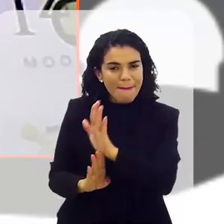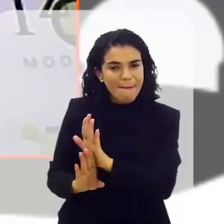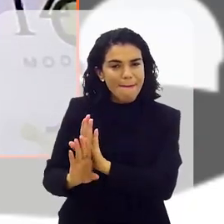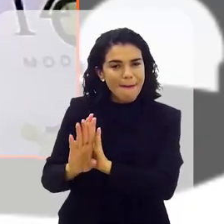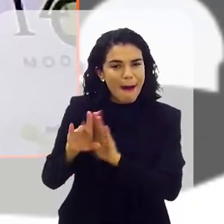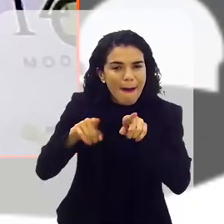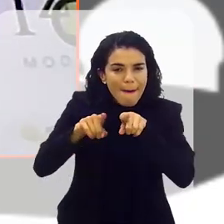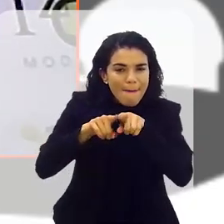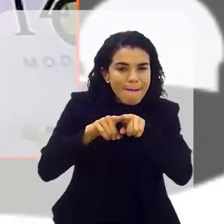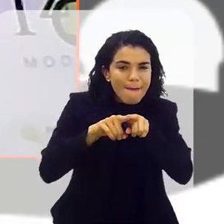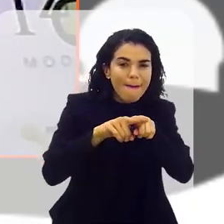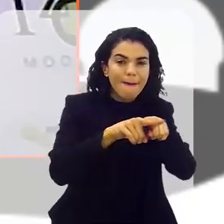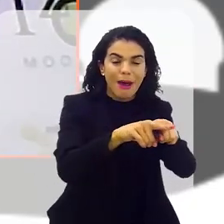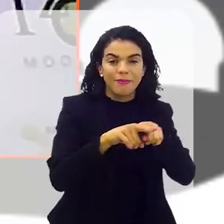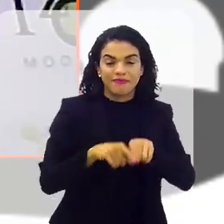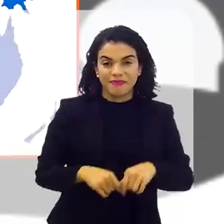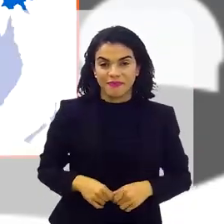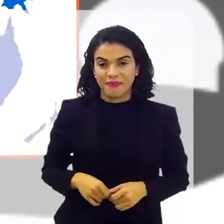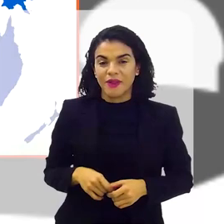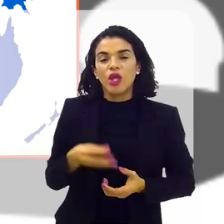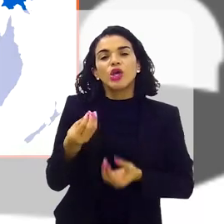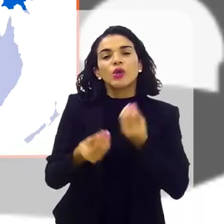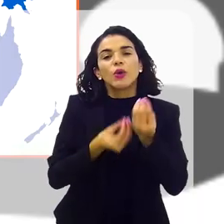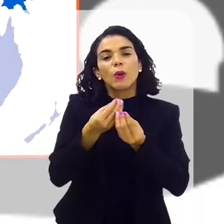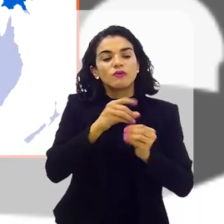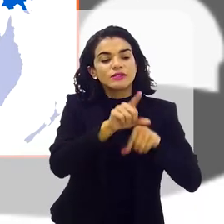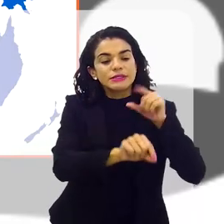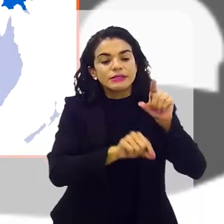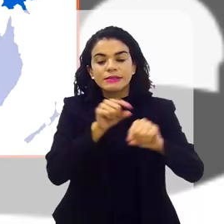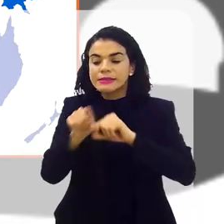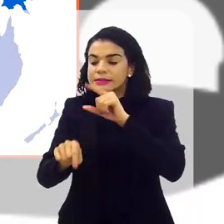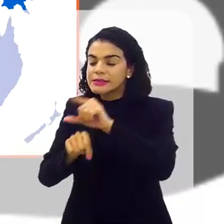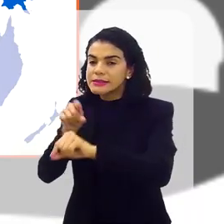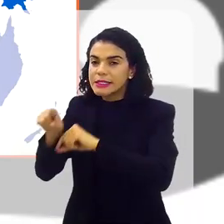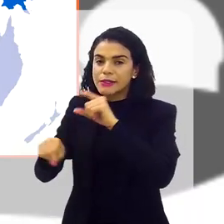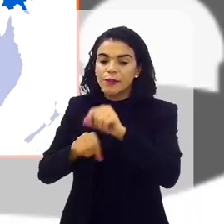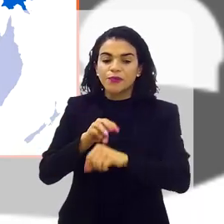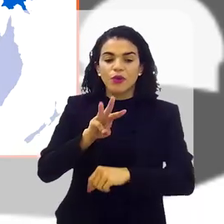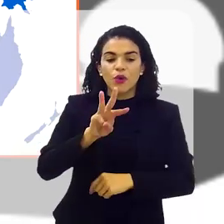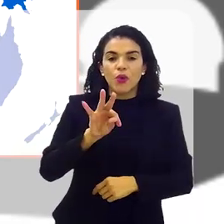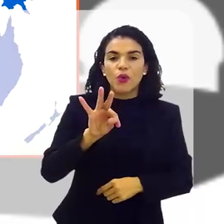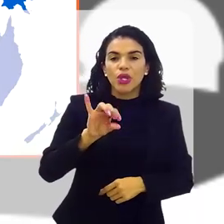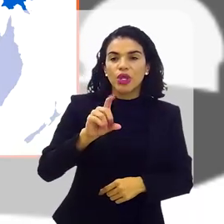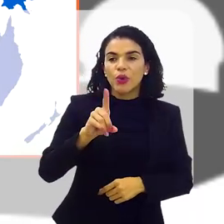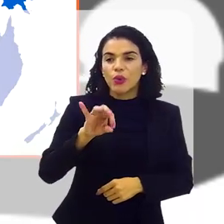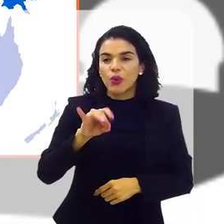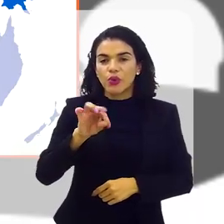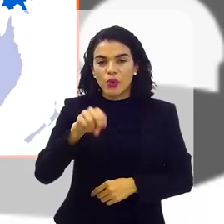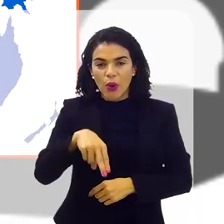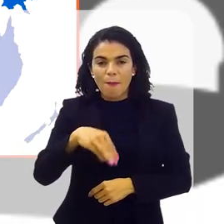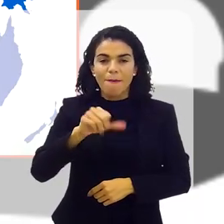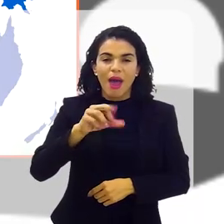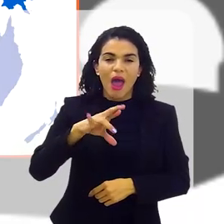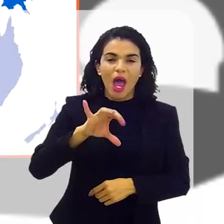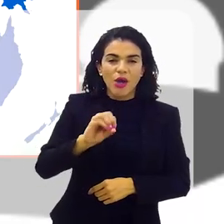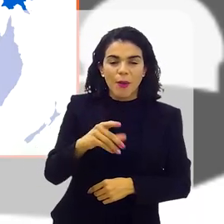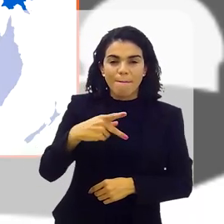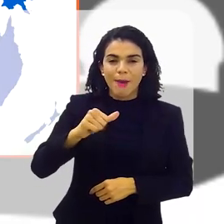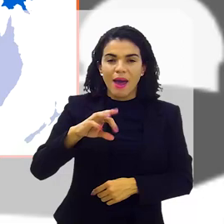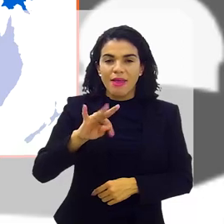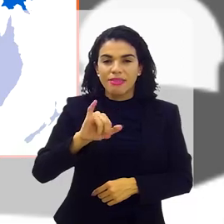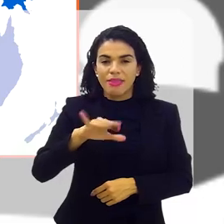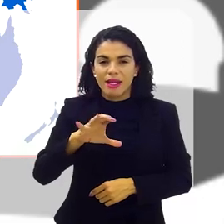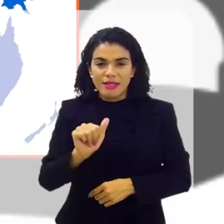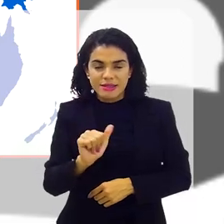evolua e cresça junto com a gente e como você faz a seleção do Will tomate Thiago Fontenelle Mário Cardoso Ramon